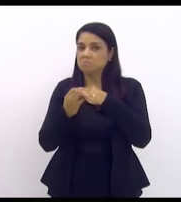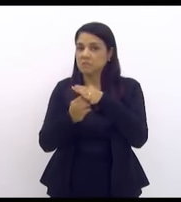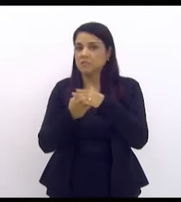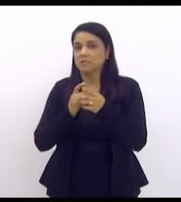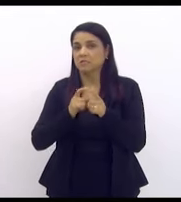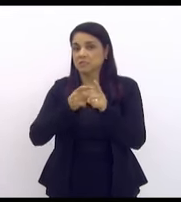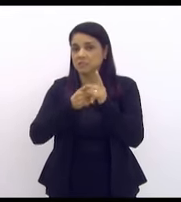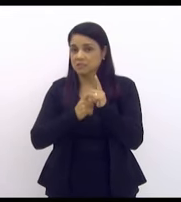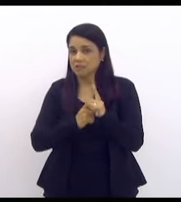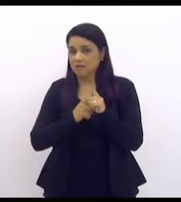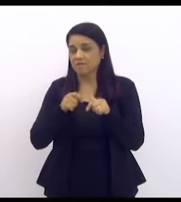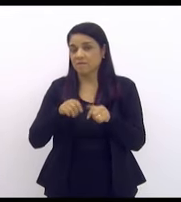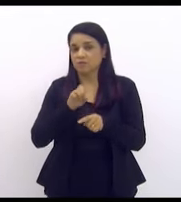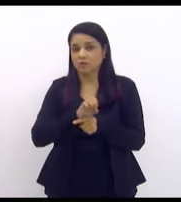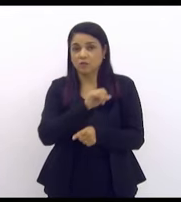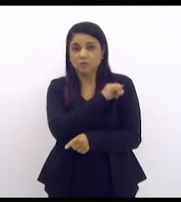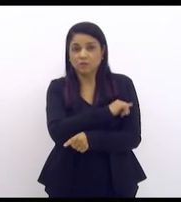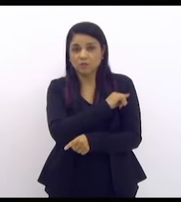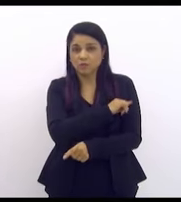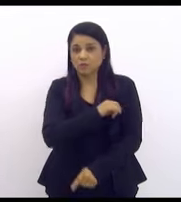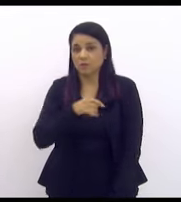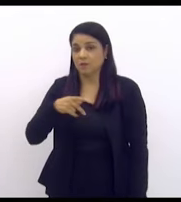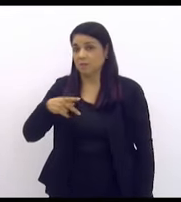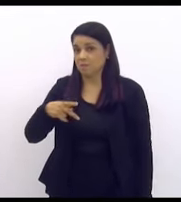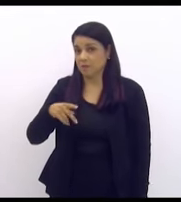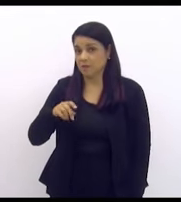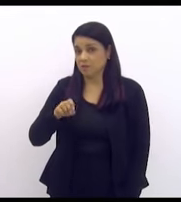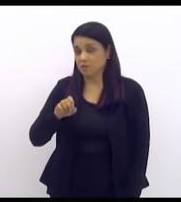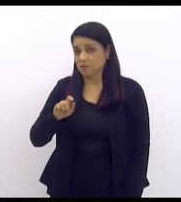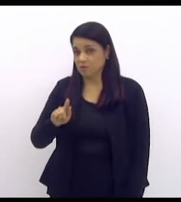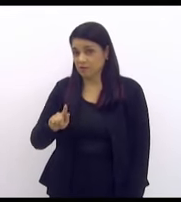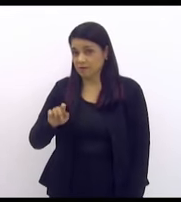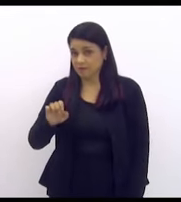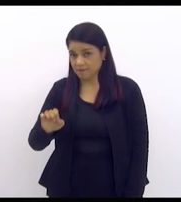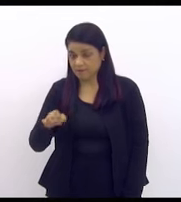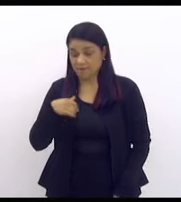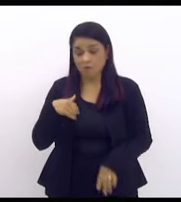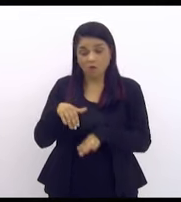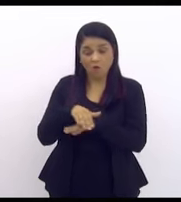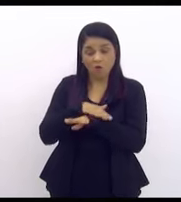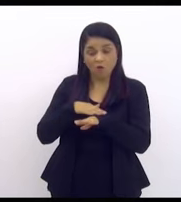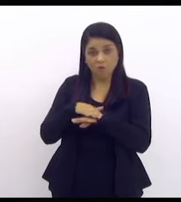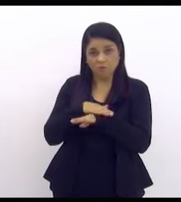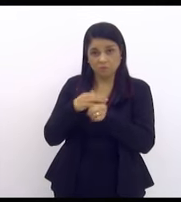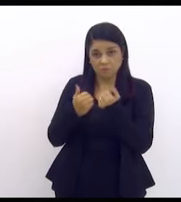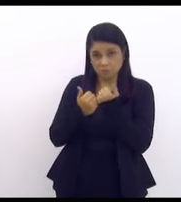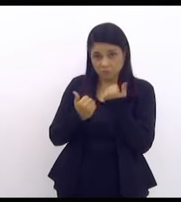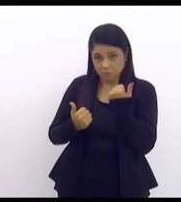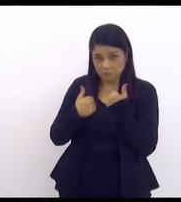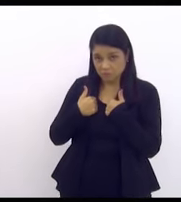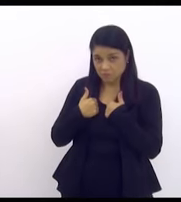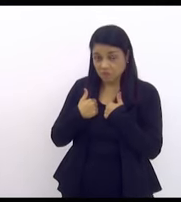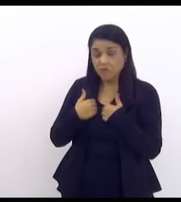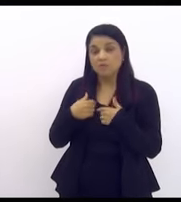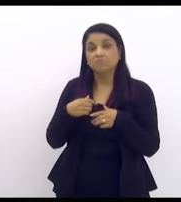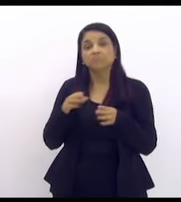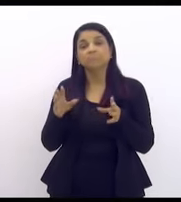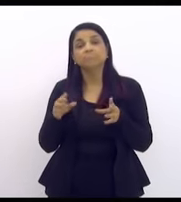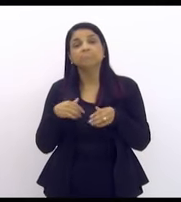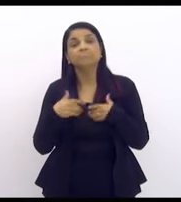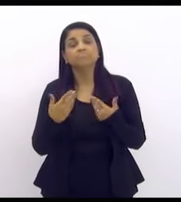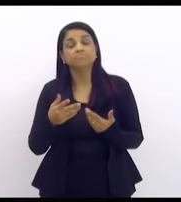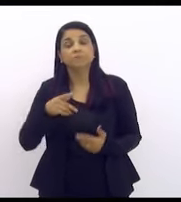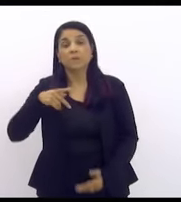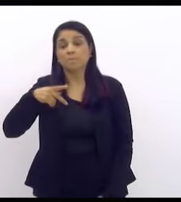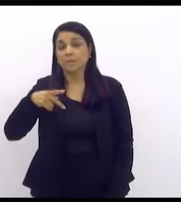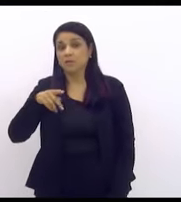da cobrança utilizada pela PGE. Isso eu estava conversando com o meu assessor, e nós chegamos à seguinte conclusão: se a PGE não vier a essa